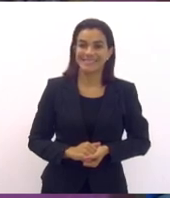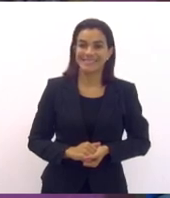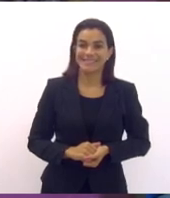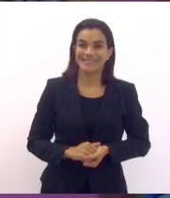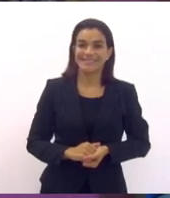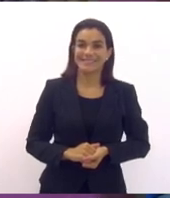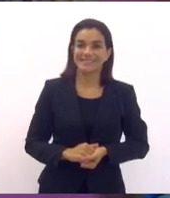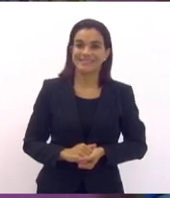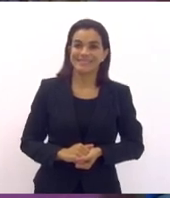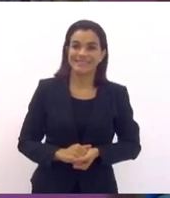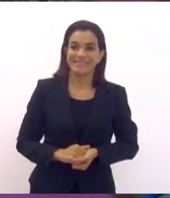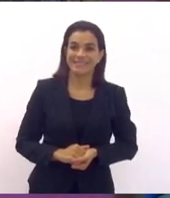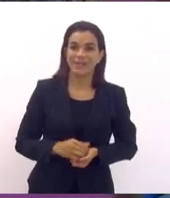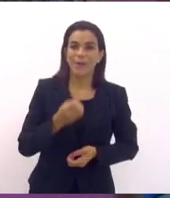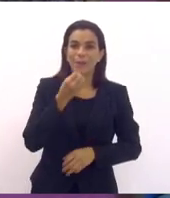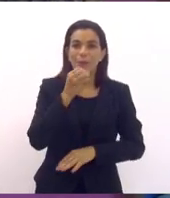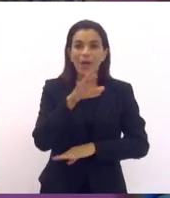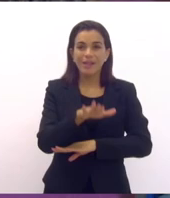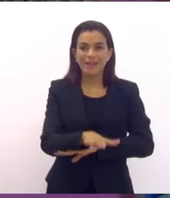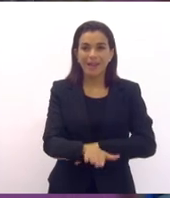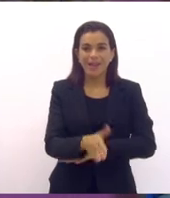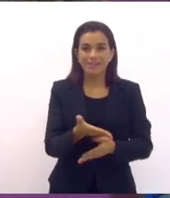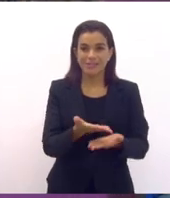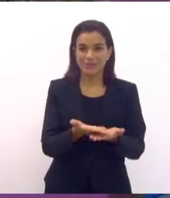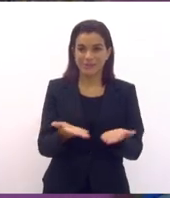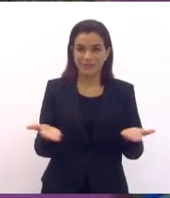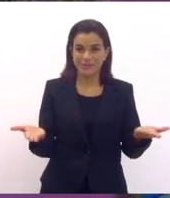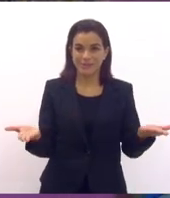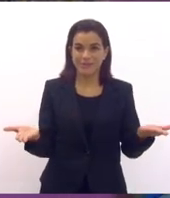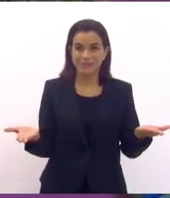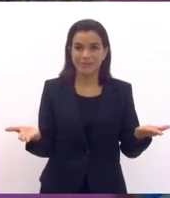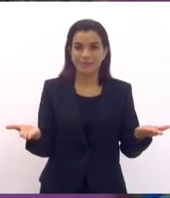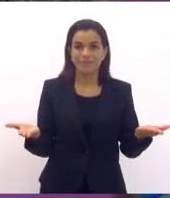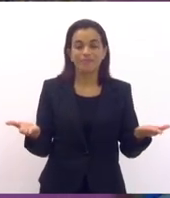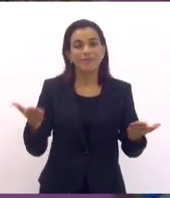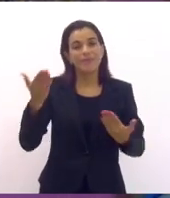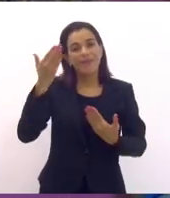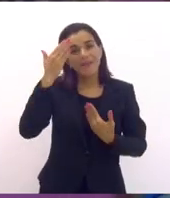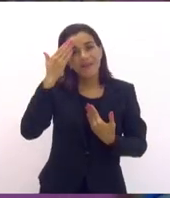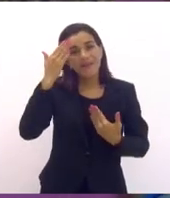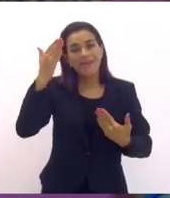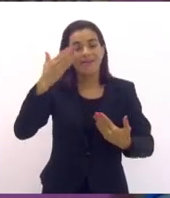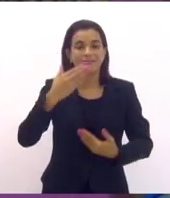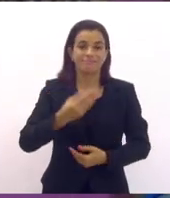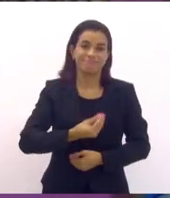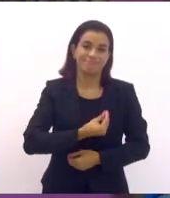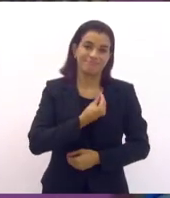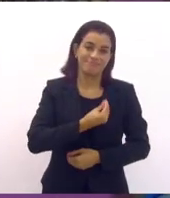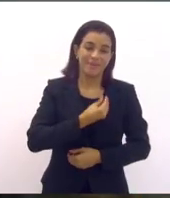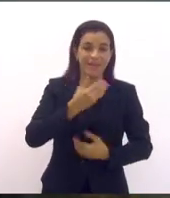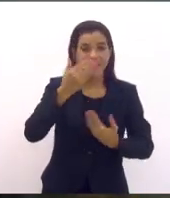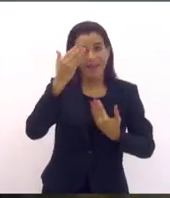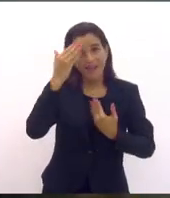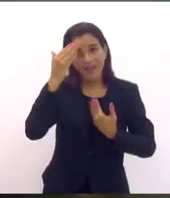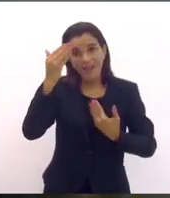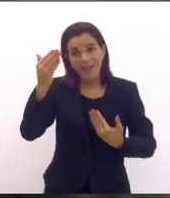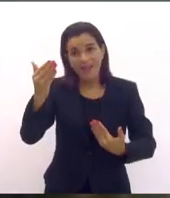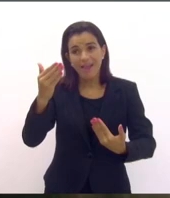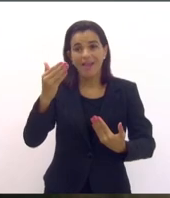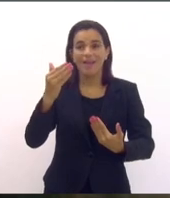não Boa tarde a todos agradecer por estar aqui presente agradecer ao